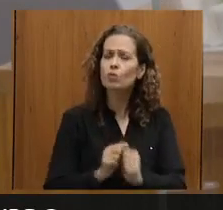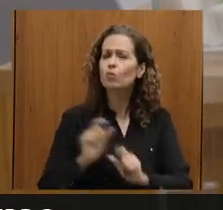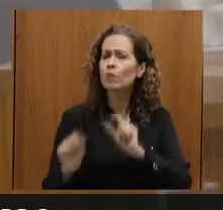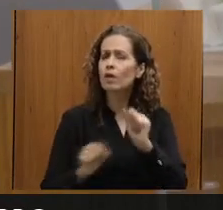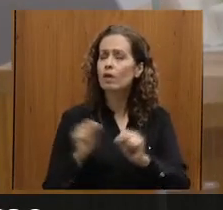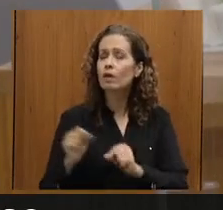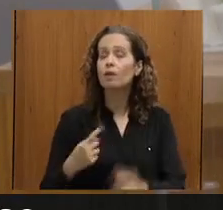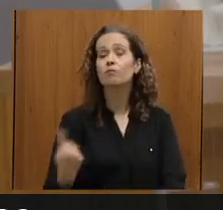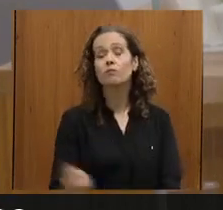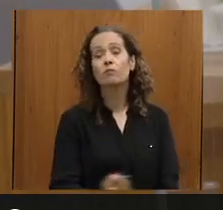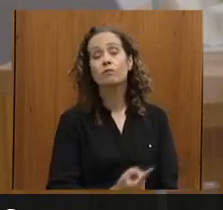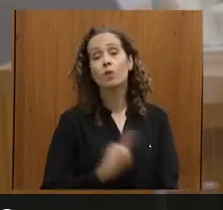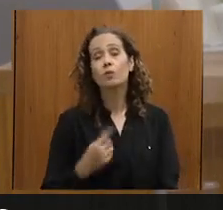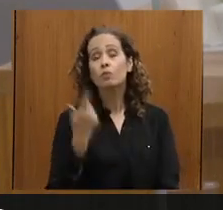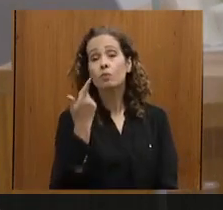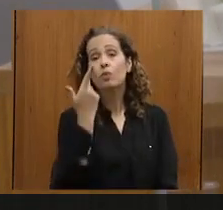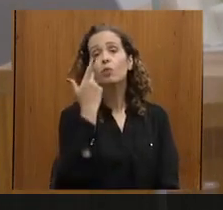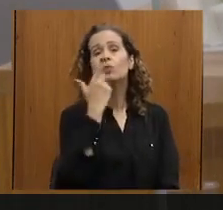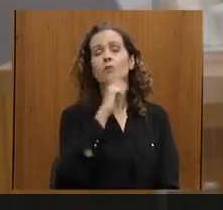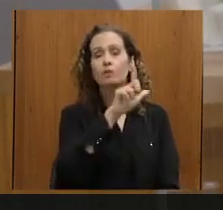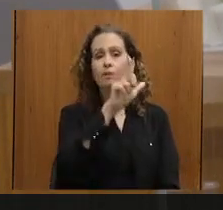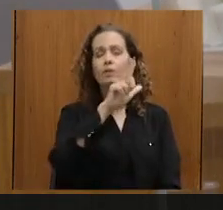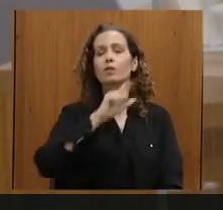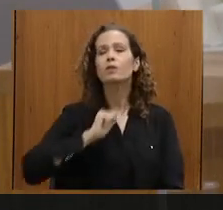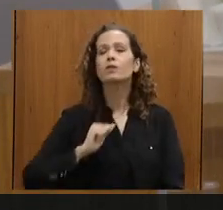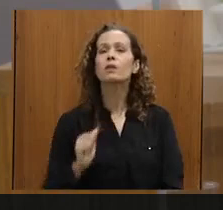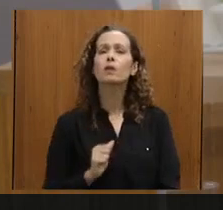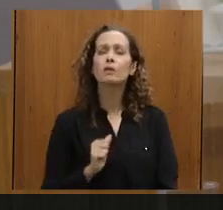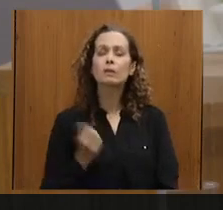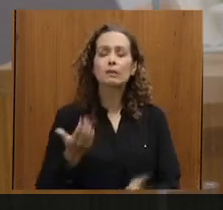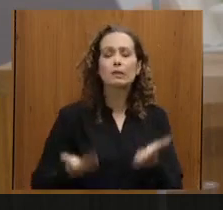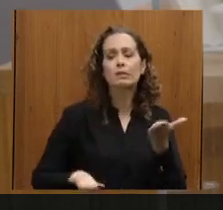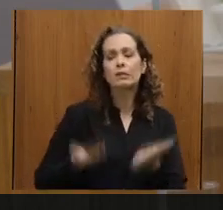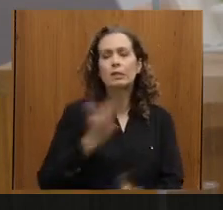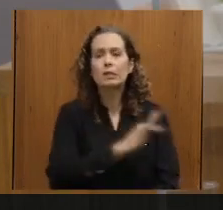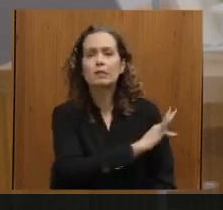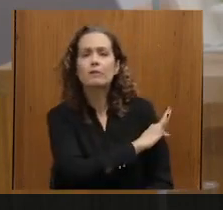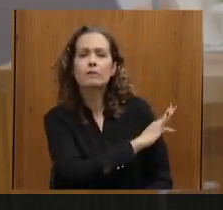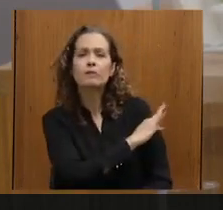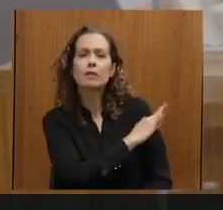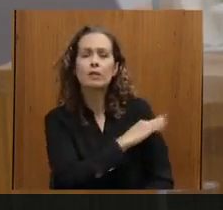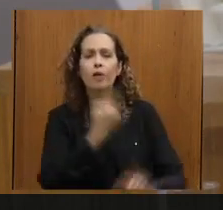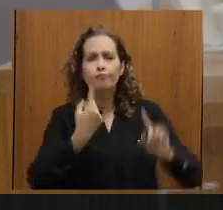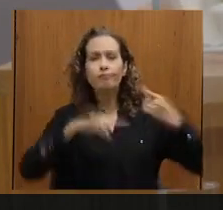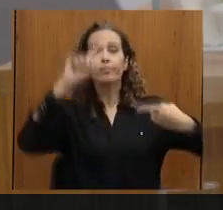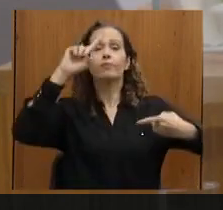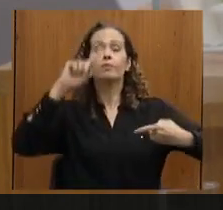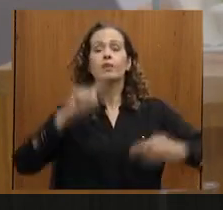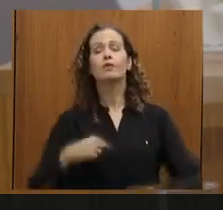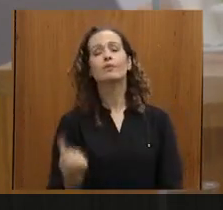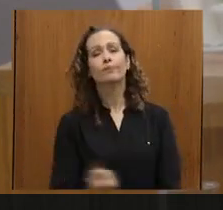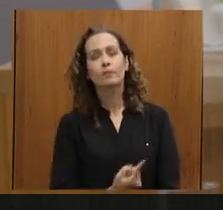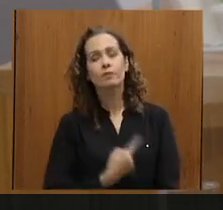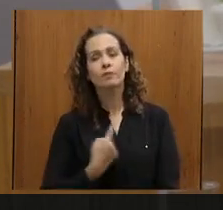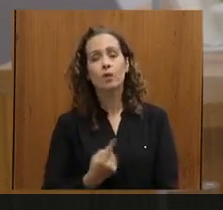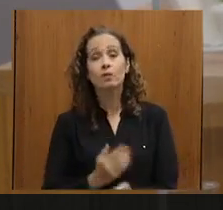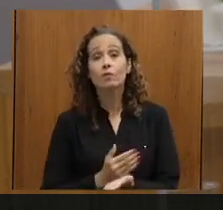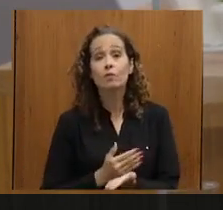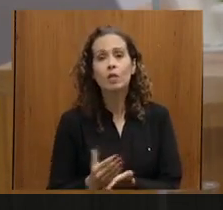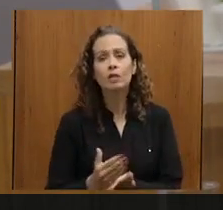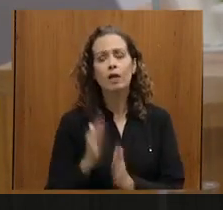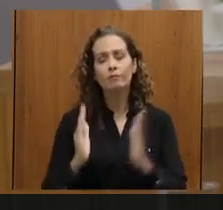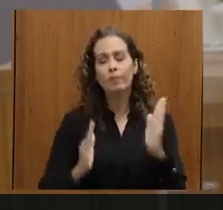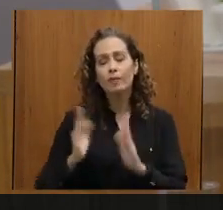a gente consiga virar a página do desequilíbrio fiscal do nosso Estado e, aí sim, entrar numa nova era,